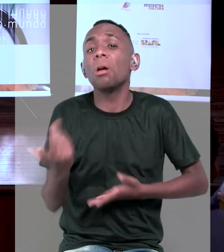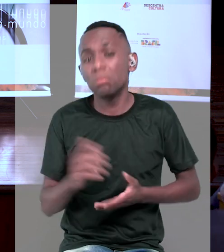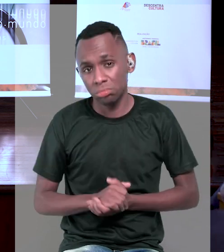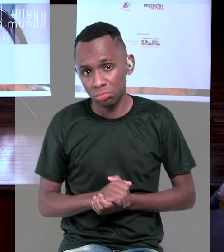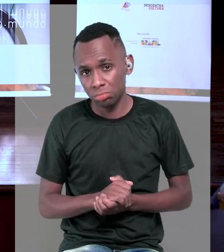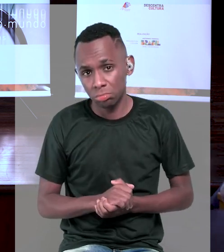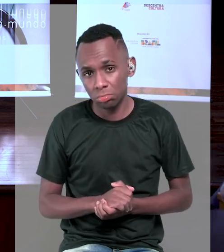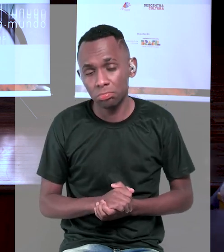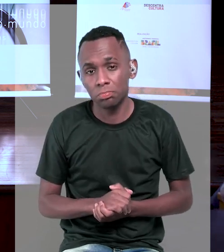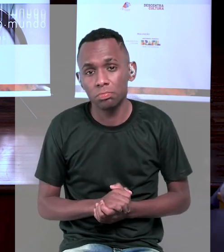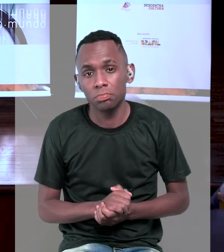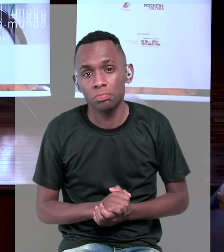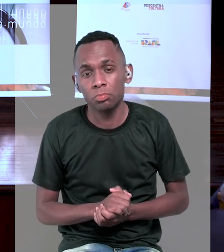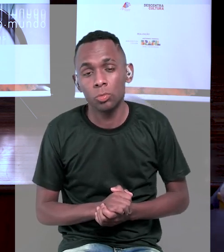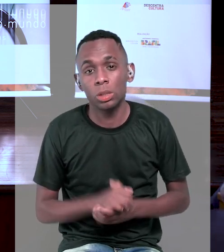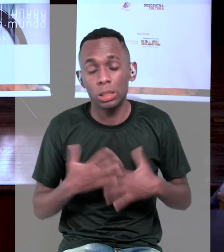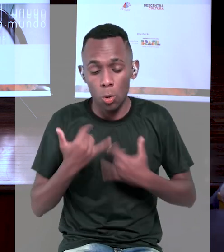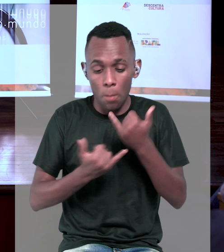O entretenimento responde.